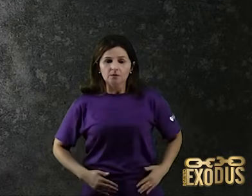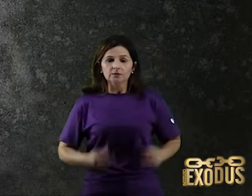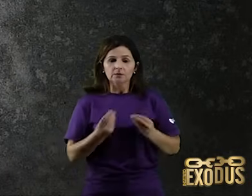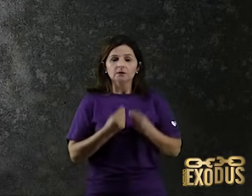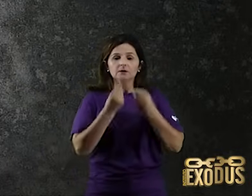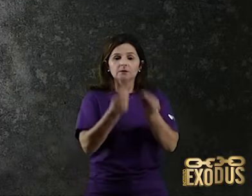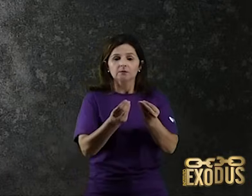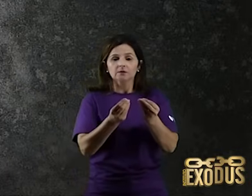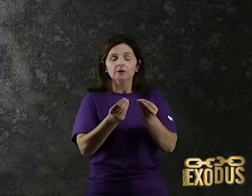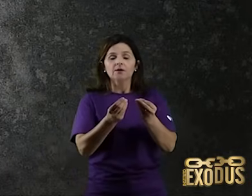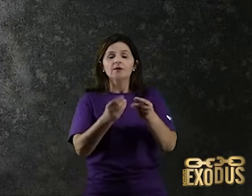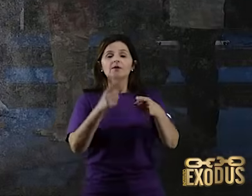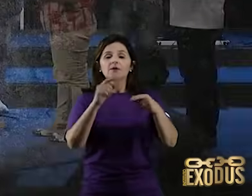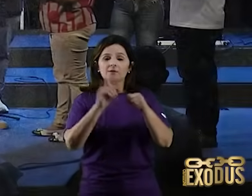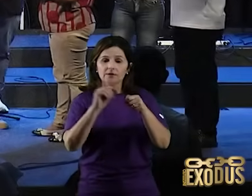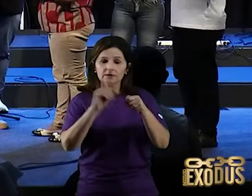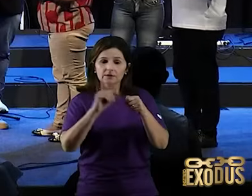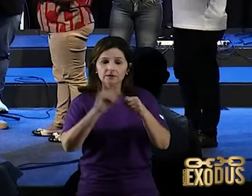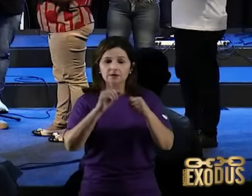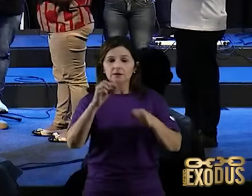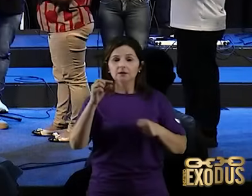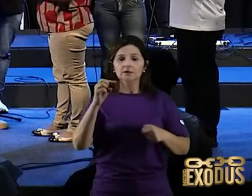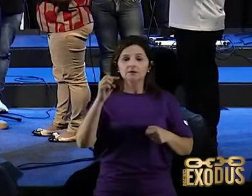de mim